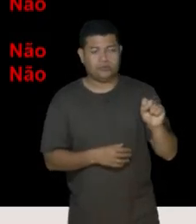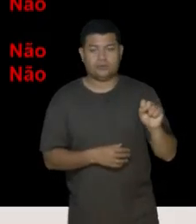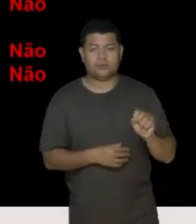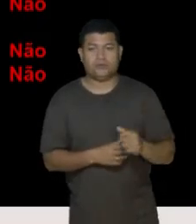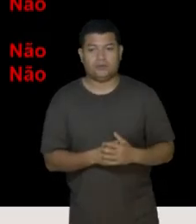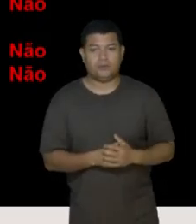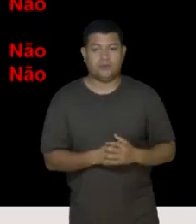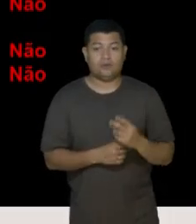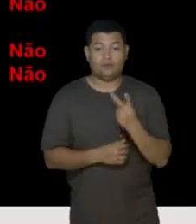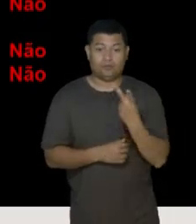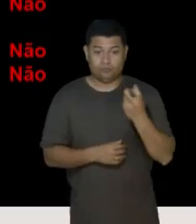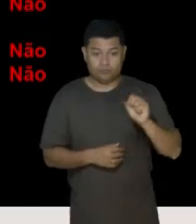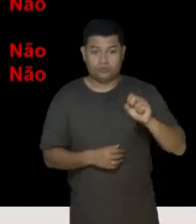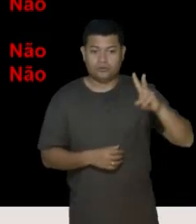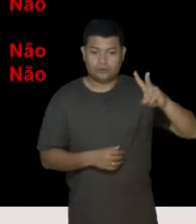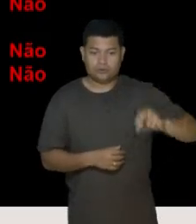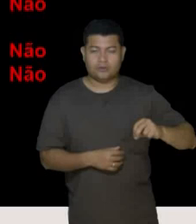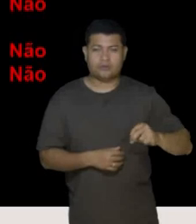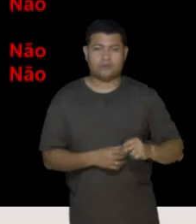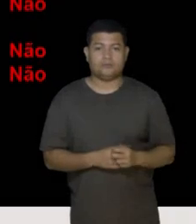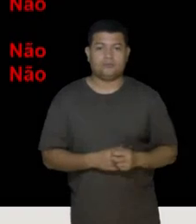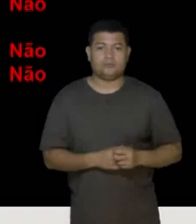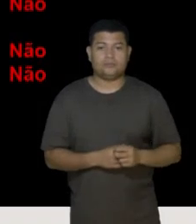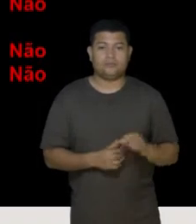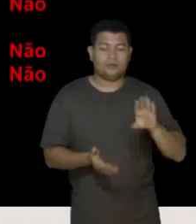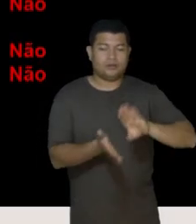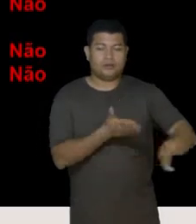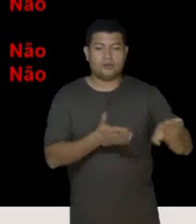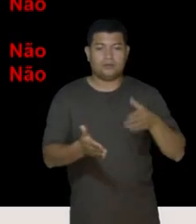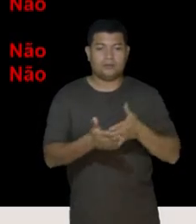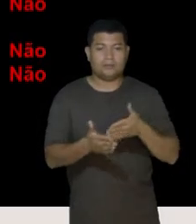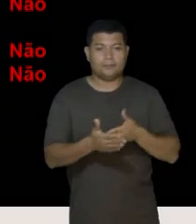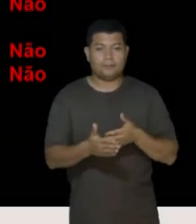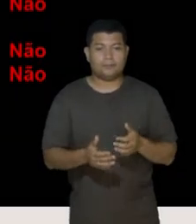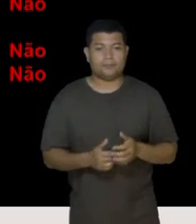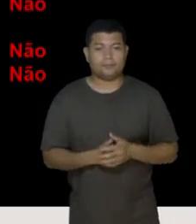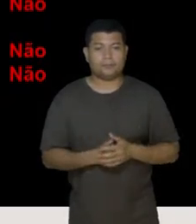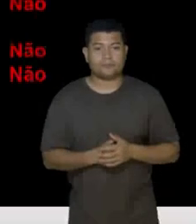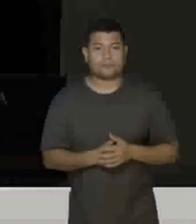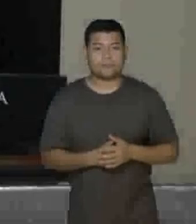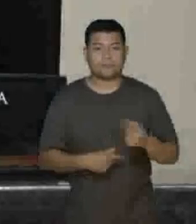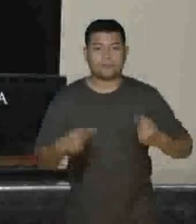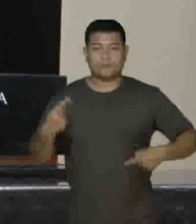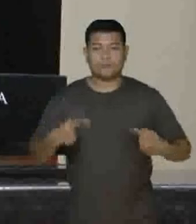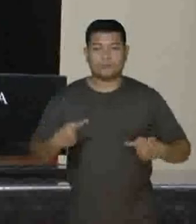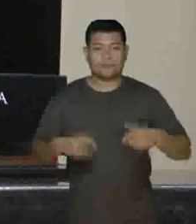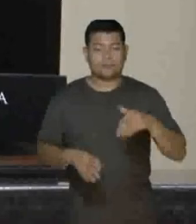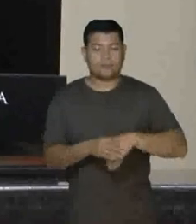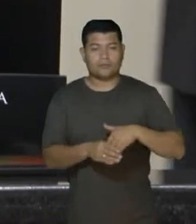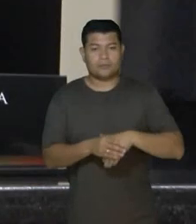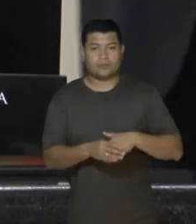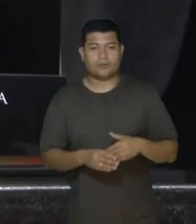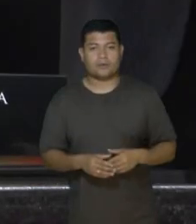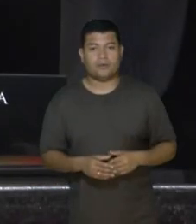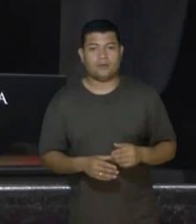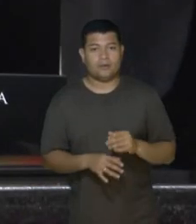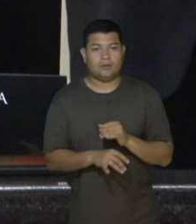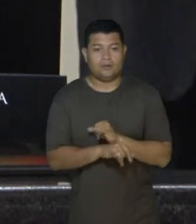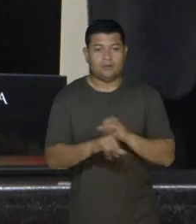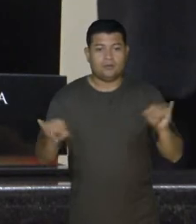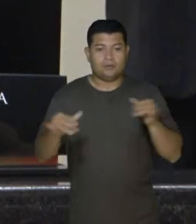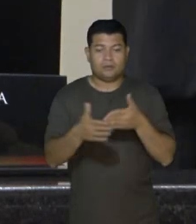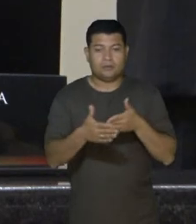28 deputados, 28 votos, não está rejeitado o veto. Discussão e votação em turno único da mensagem de